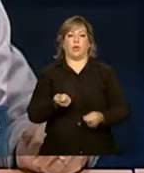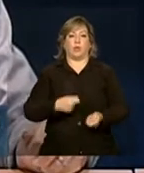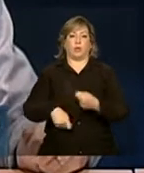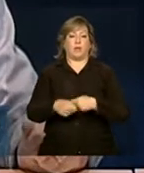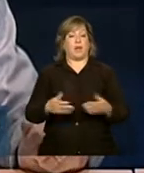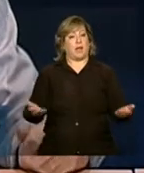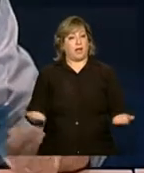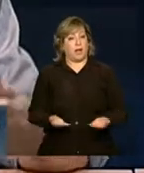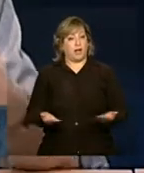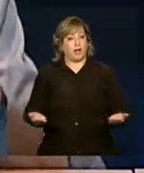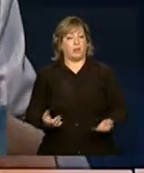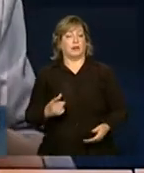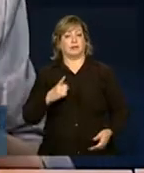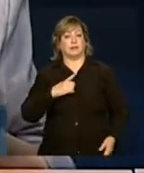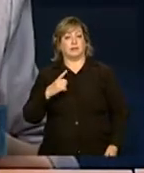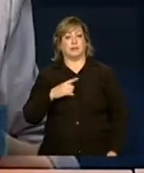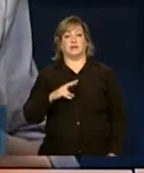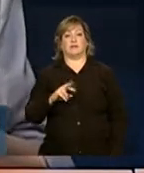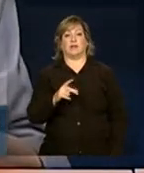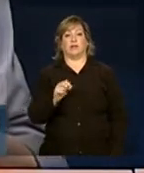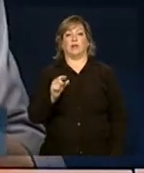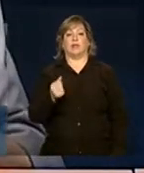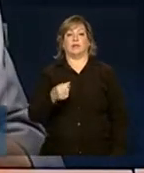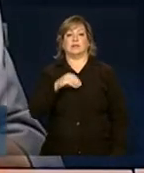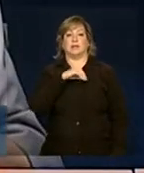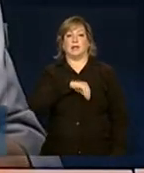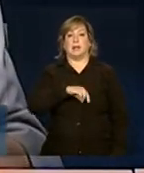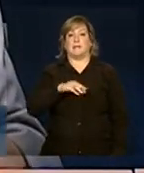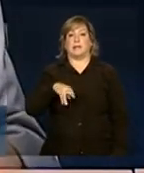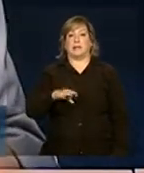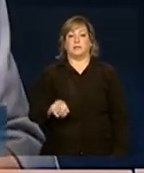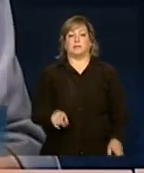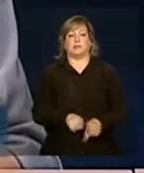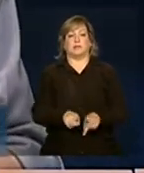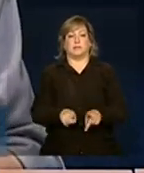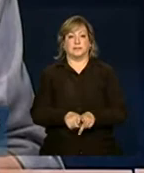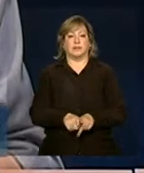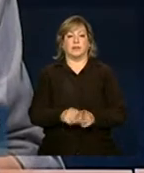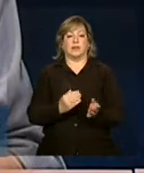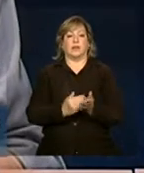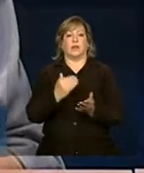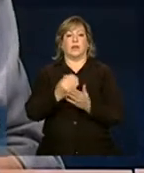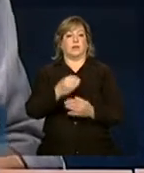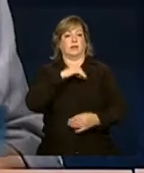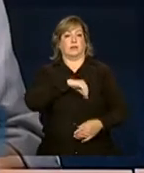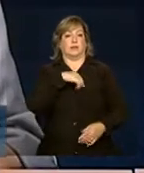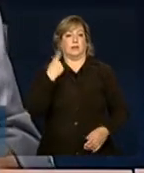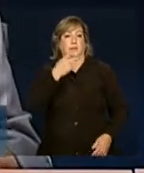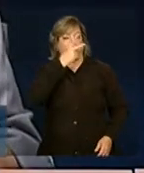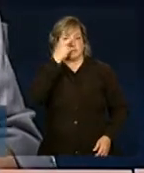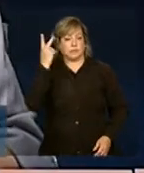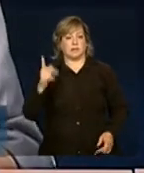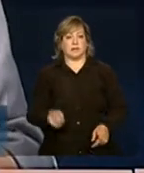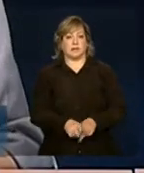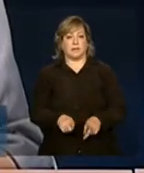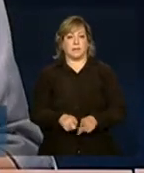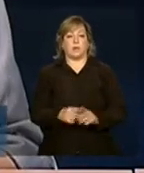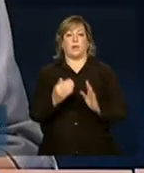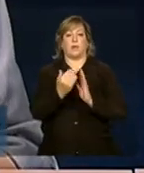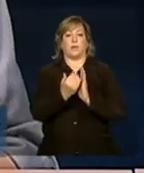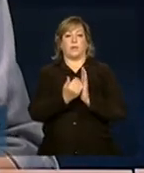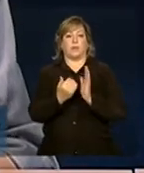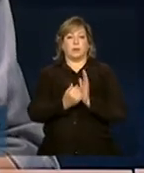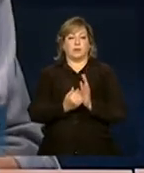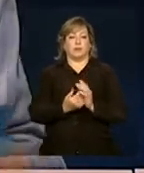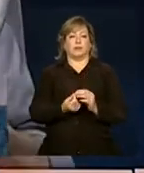agora a gente tem com a valorização do salário mínimo o aumento da renda das e com os programas